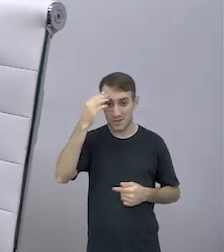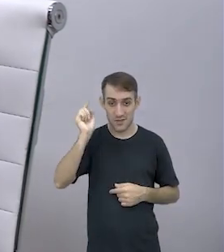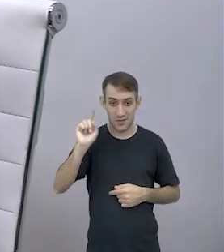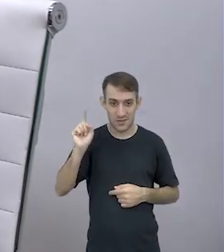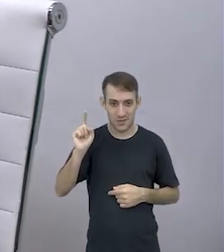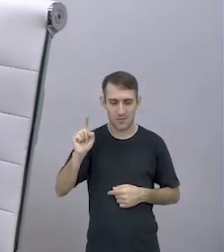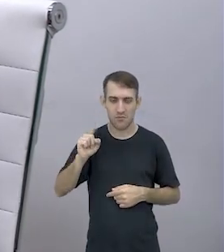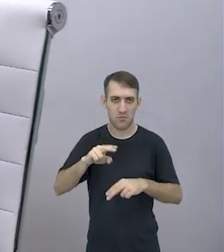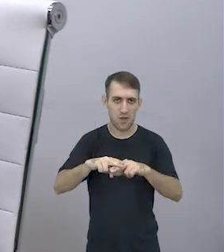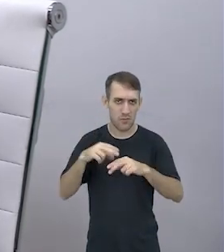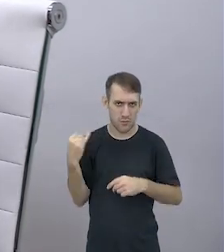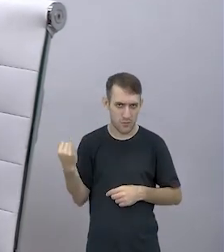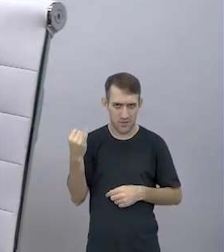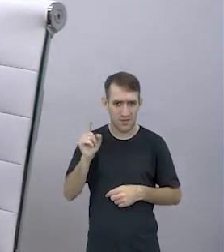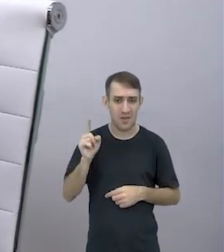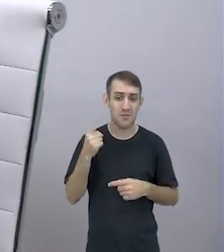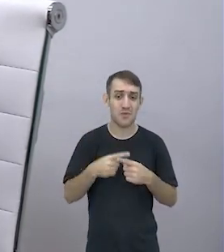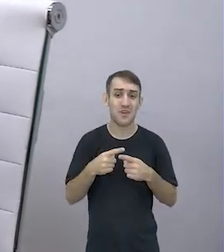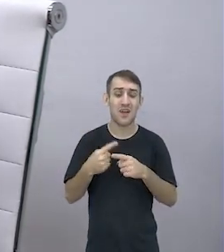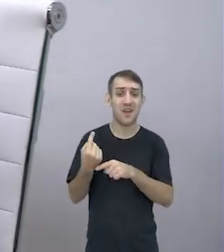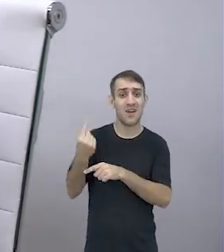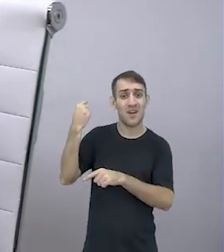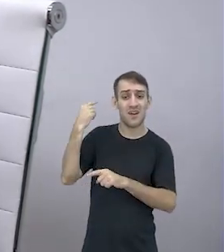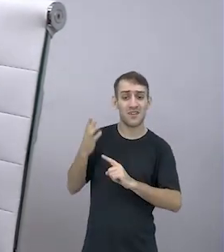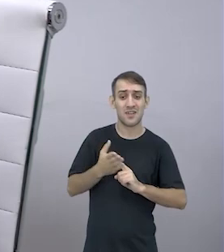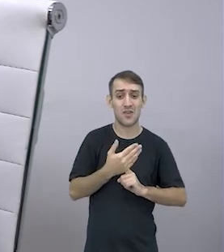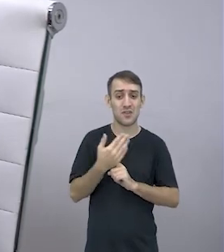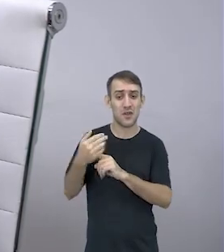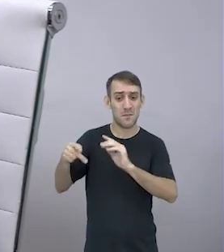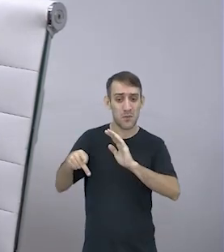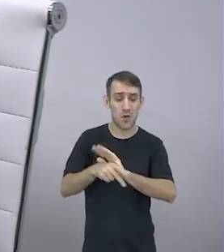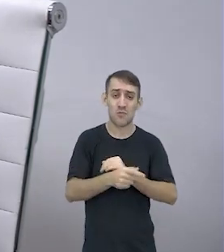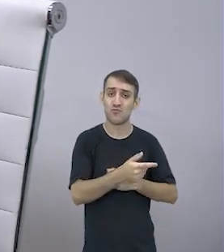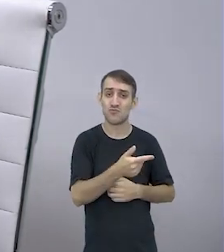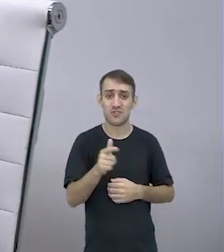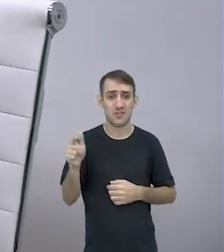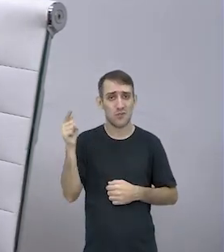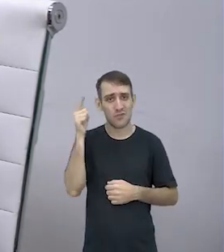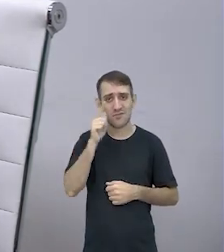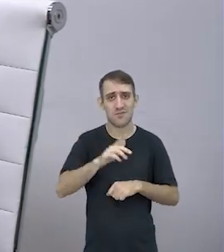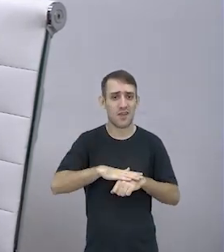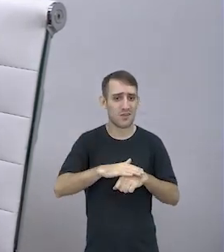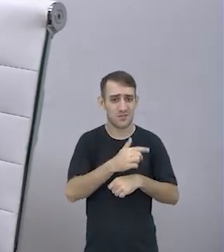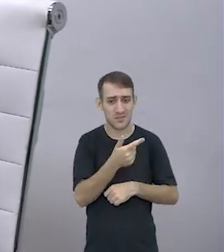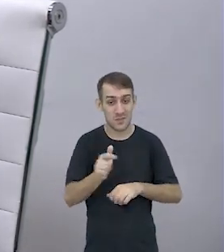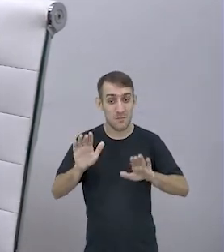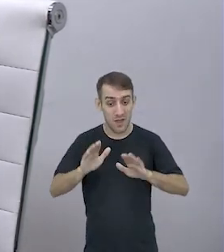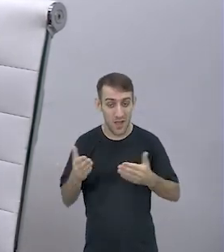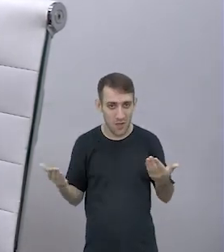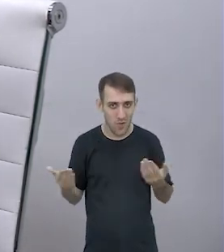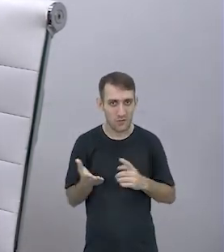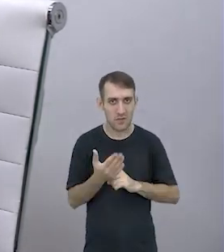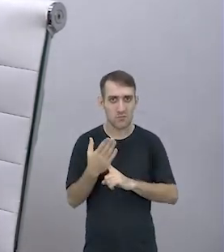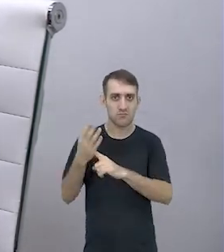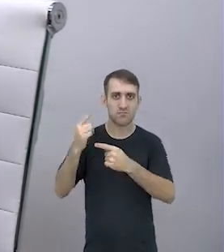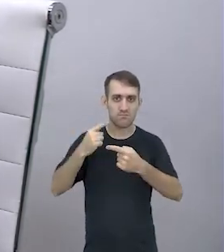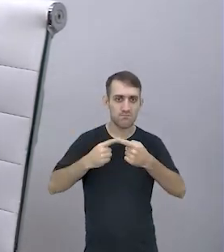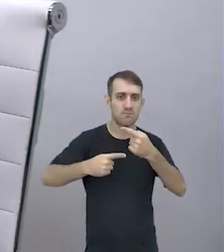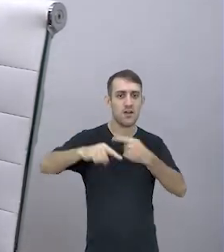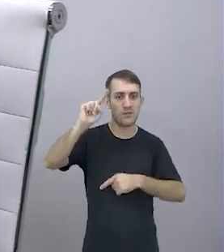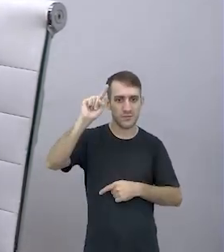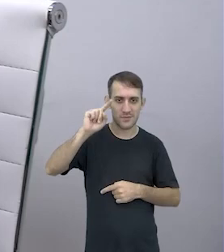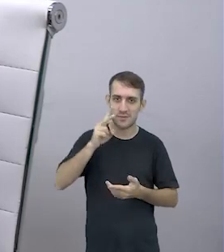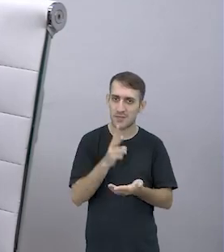de importância. Foi porque não tinha tecnologia adequada para fazer essa leitura. E agora, com a tecnologia, que